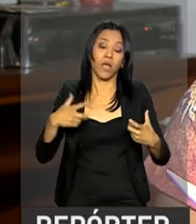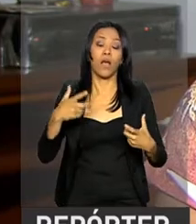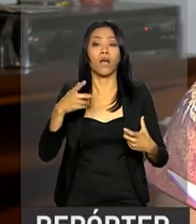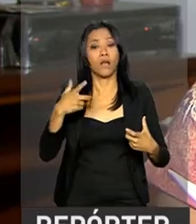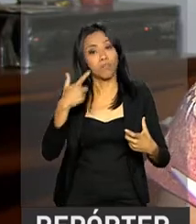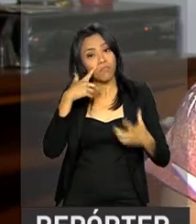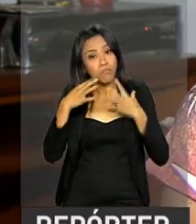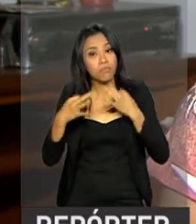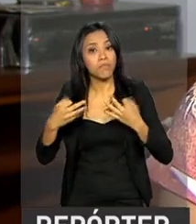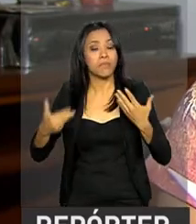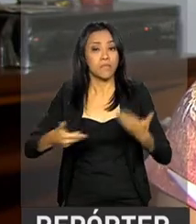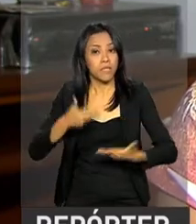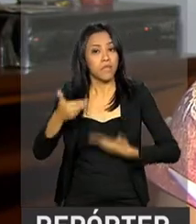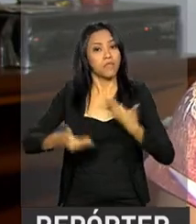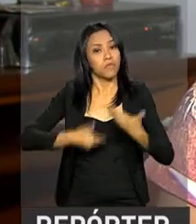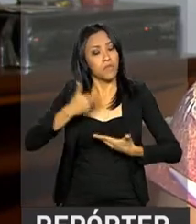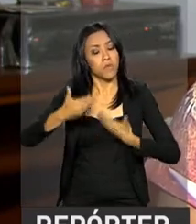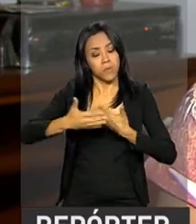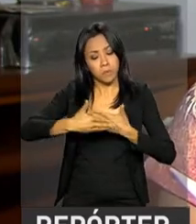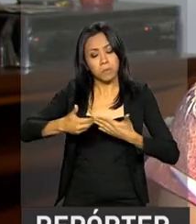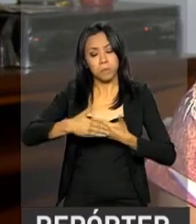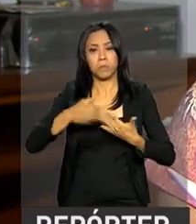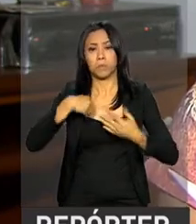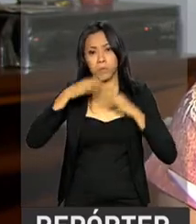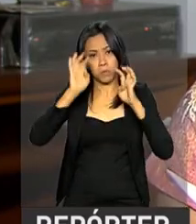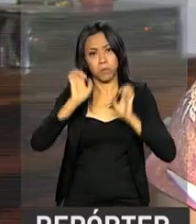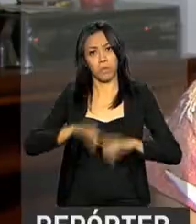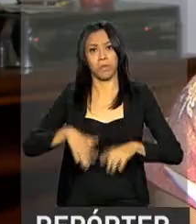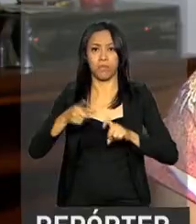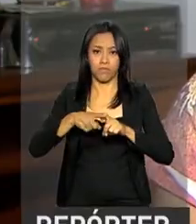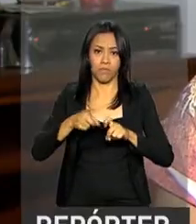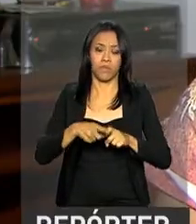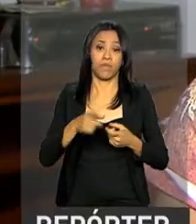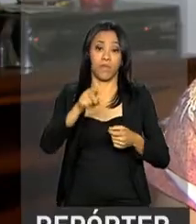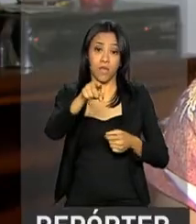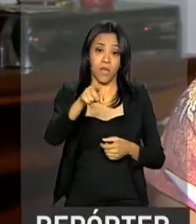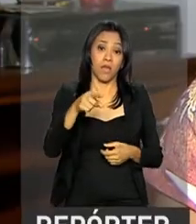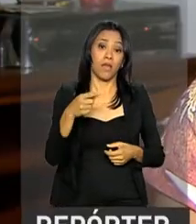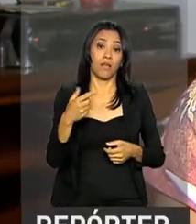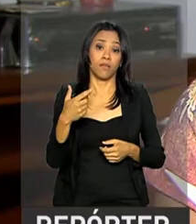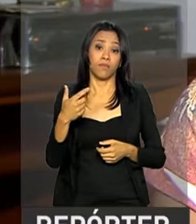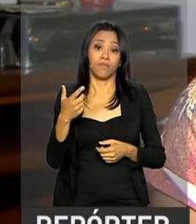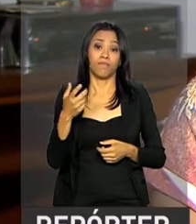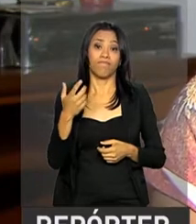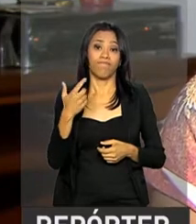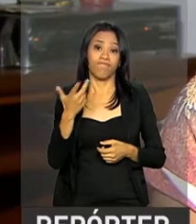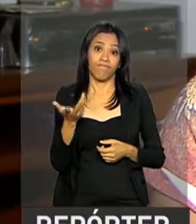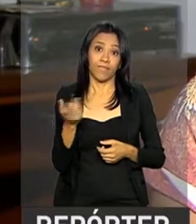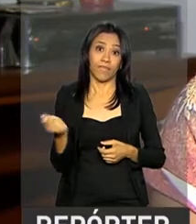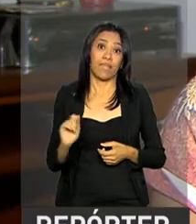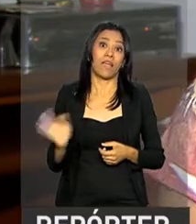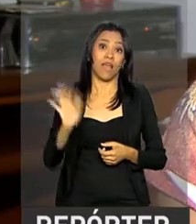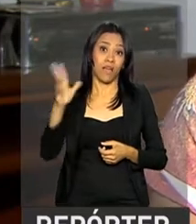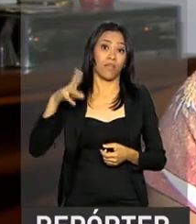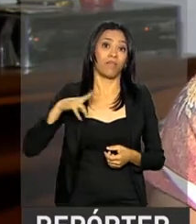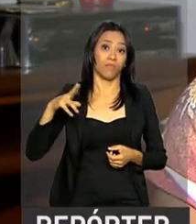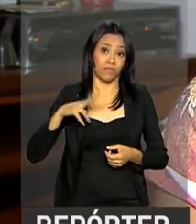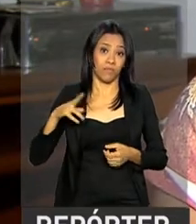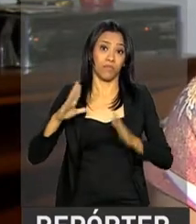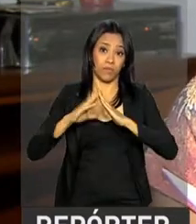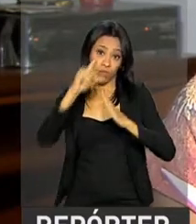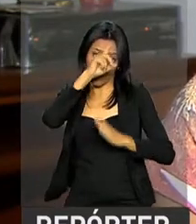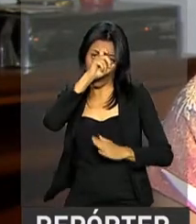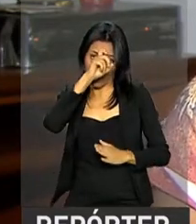prestativo foi bem acolhida muito bom em particular muito caro né e aí eu não tinha conseguido